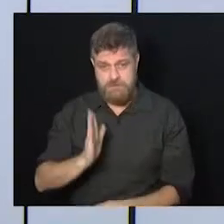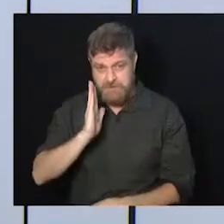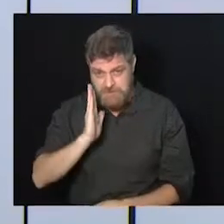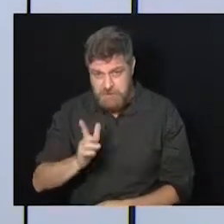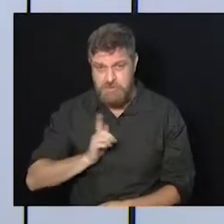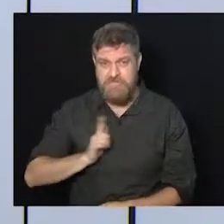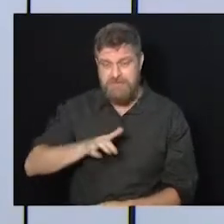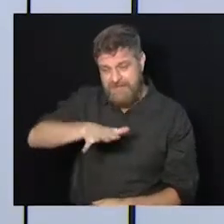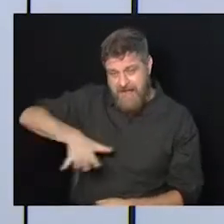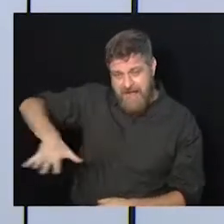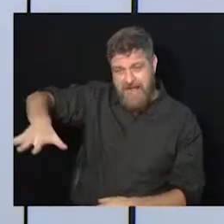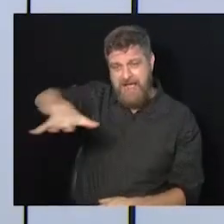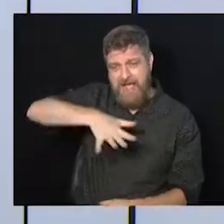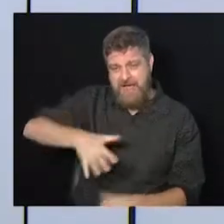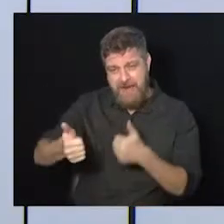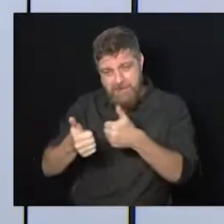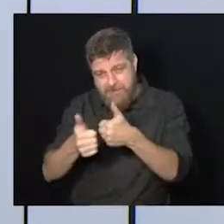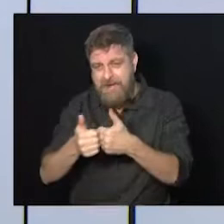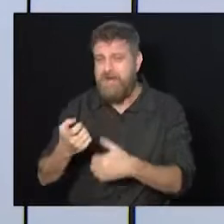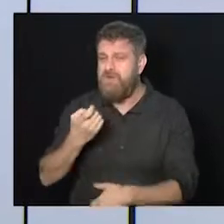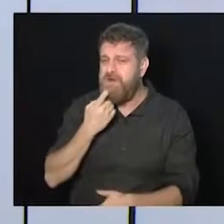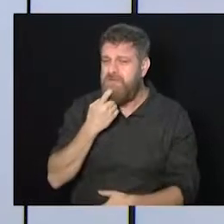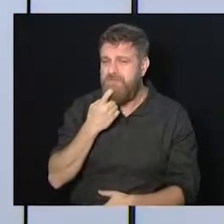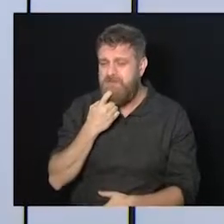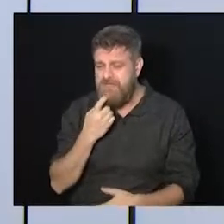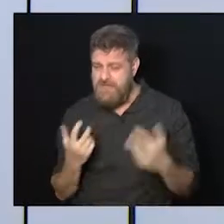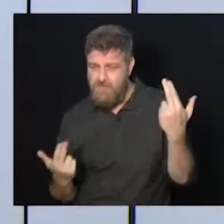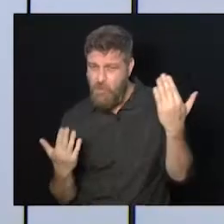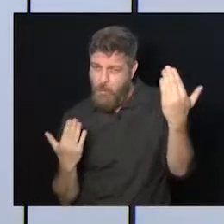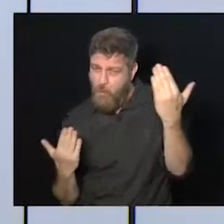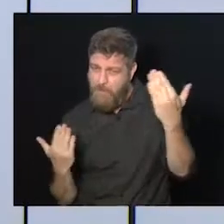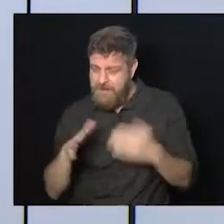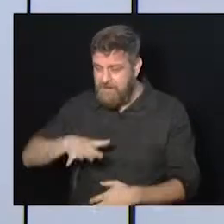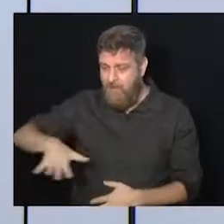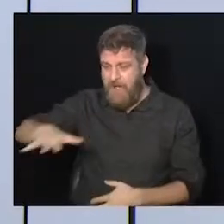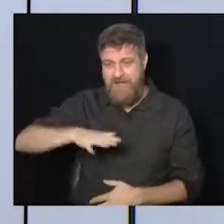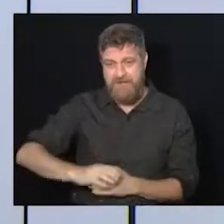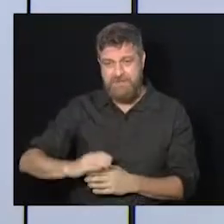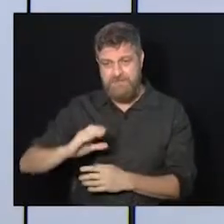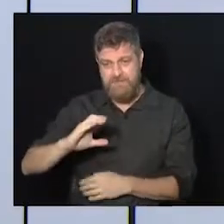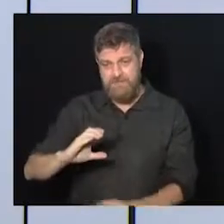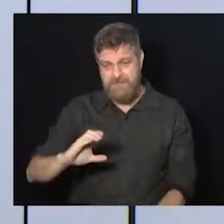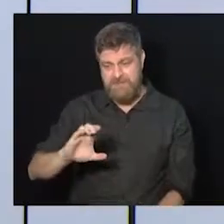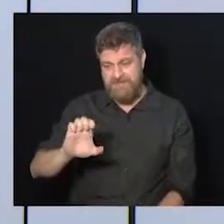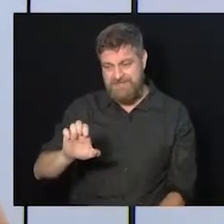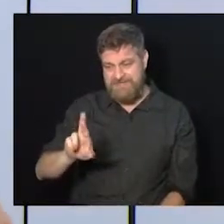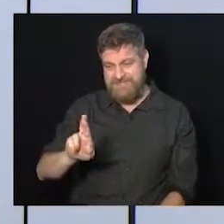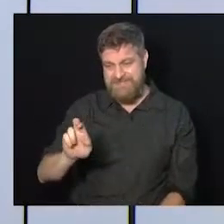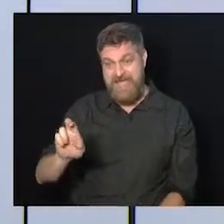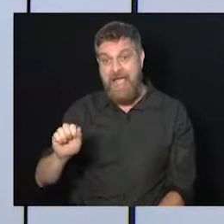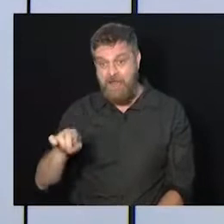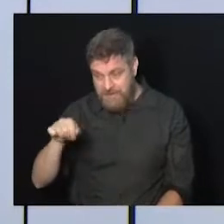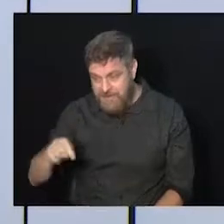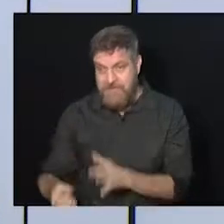de cerrado, aqui que a gente pega um pouco de Campinas, né, aqui já pega uma região de cerradão, aqui é um bioma que o fogo faz